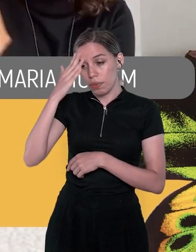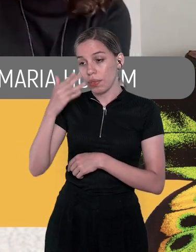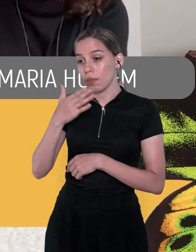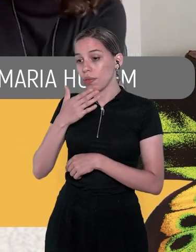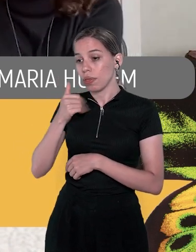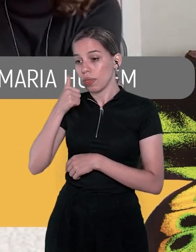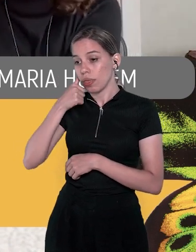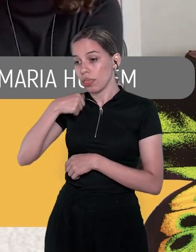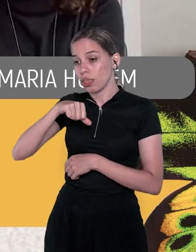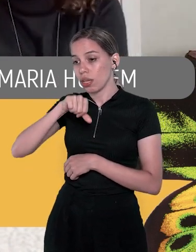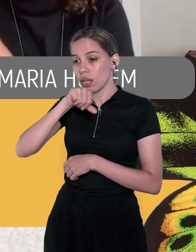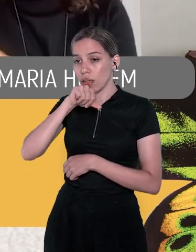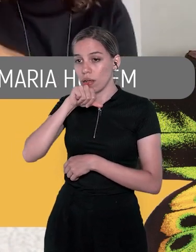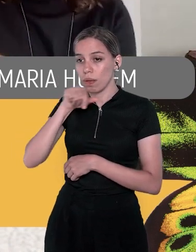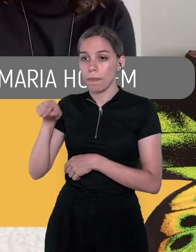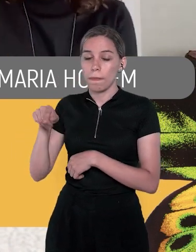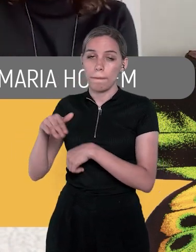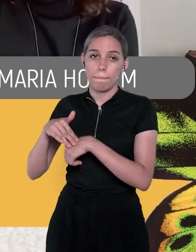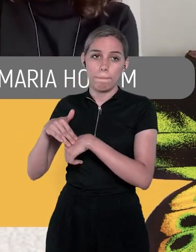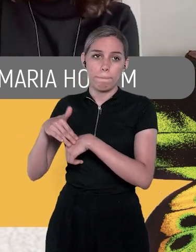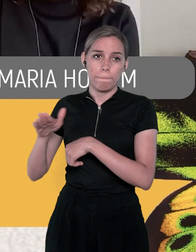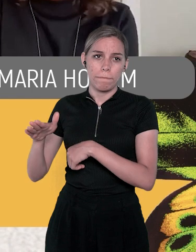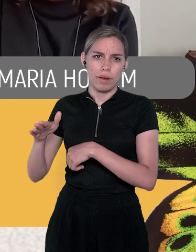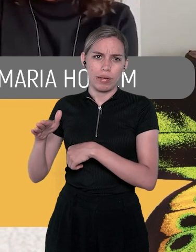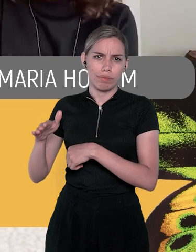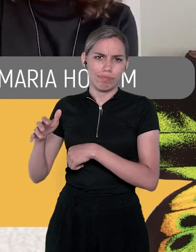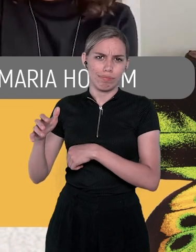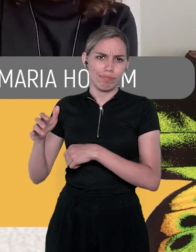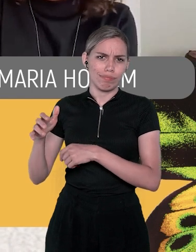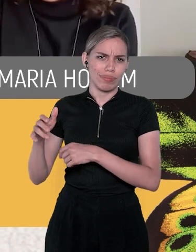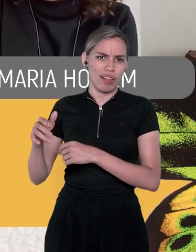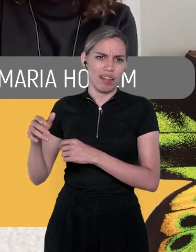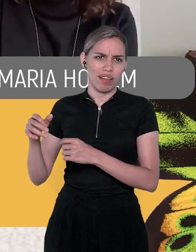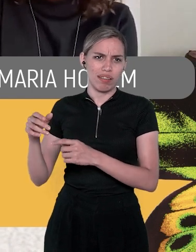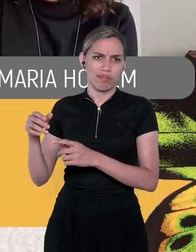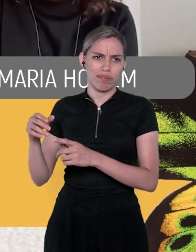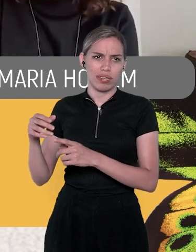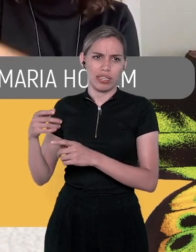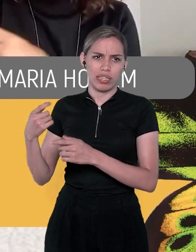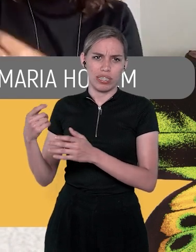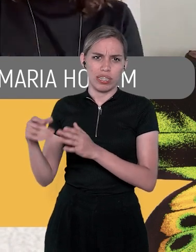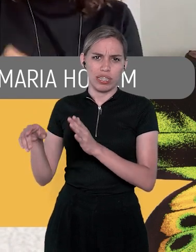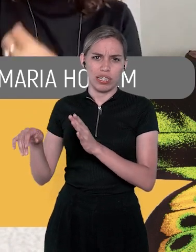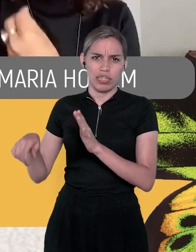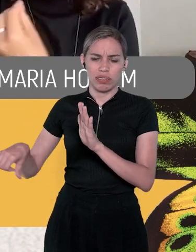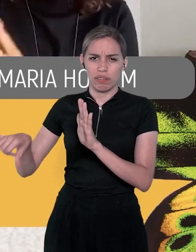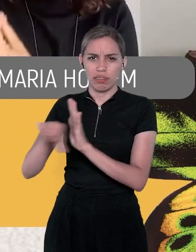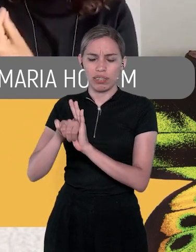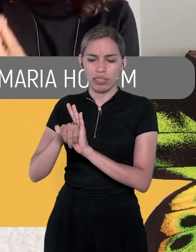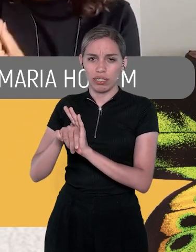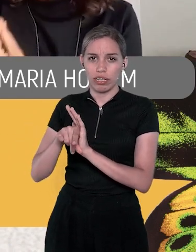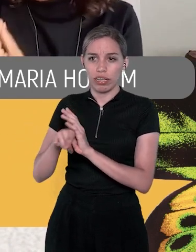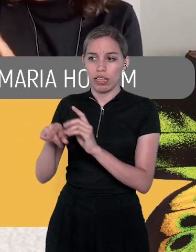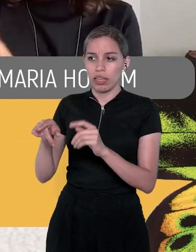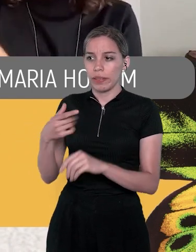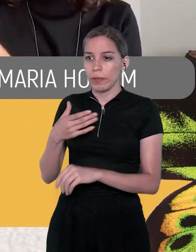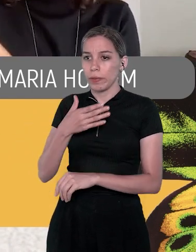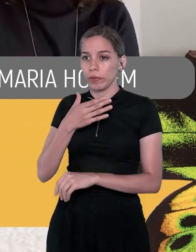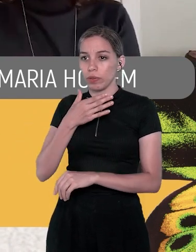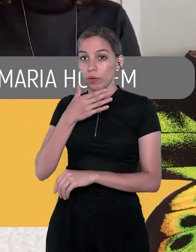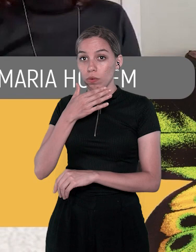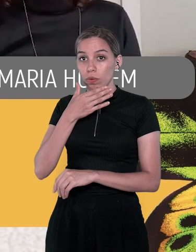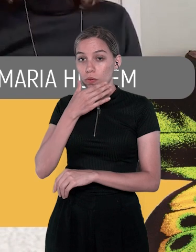do crime, do irmão meio brutamontes, que é a força bruta. Né? Não tem casamento